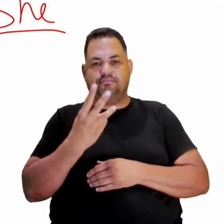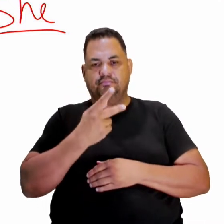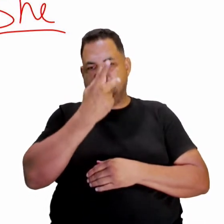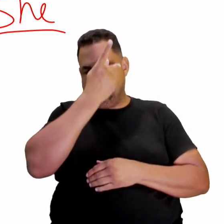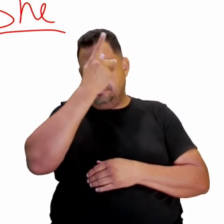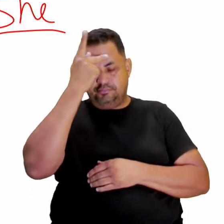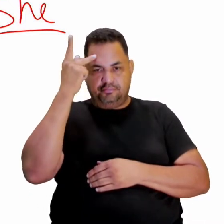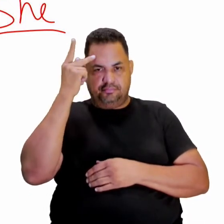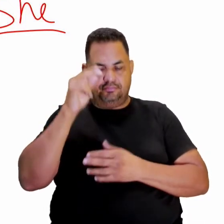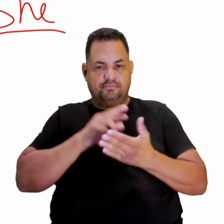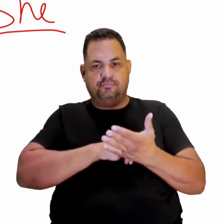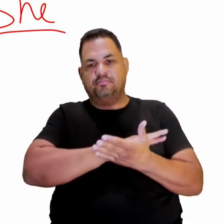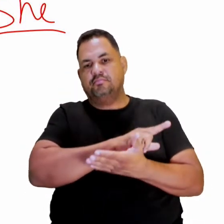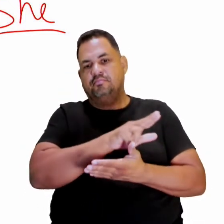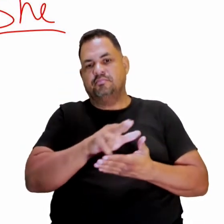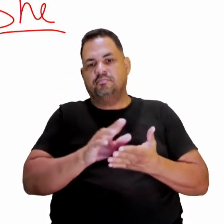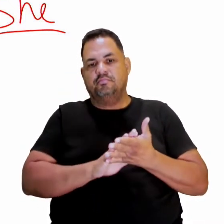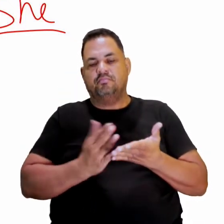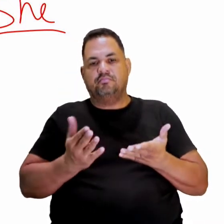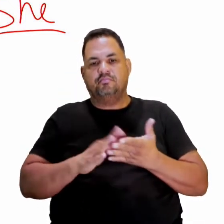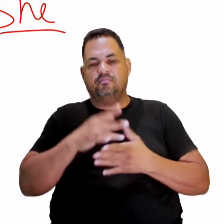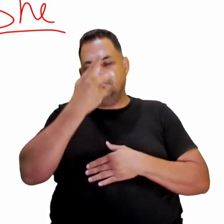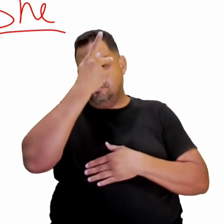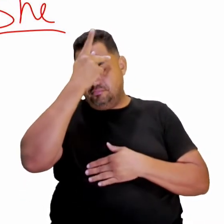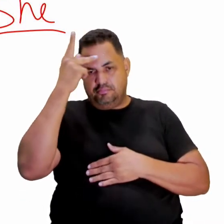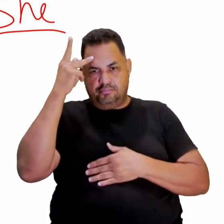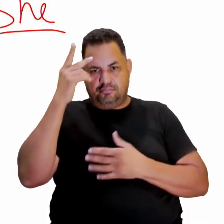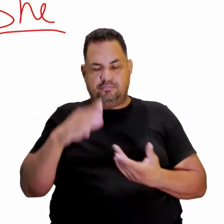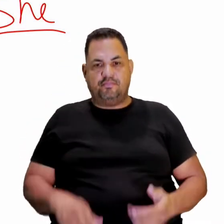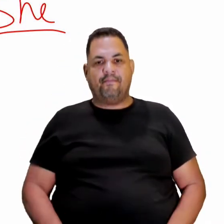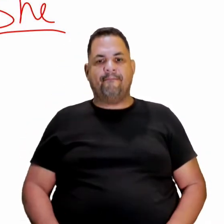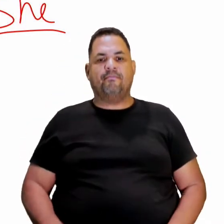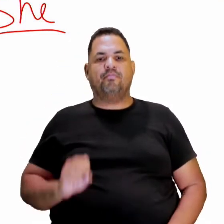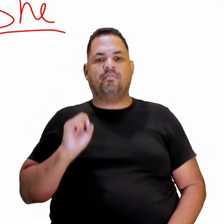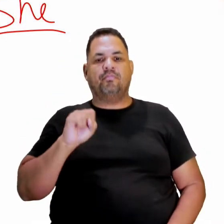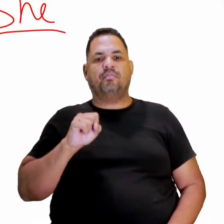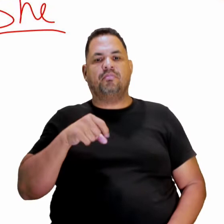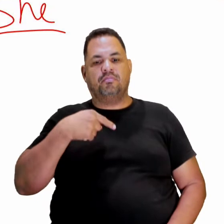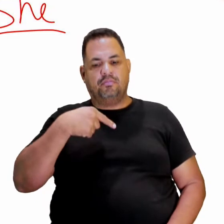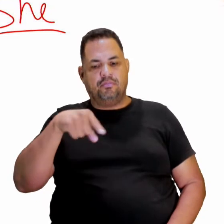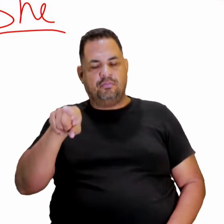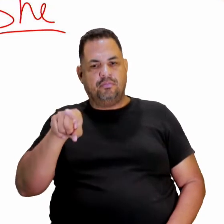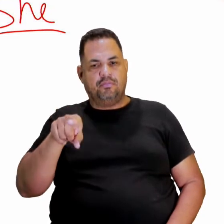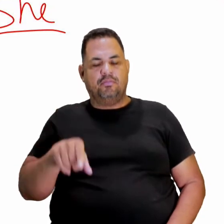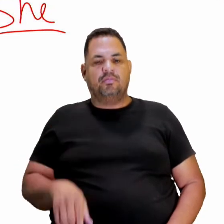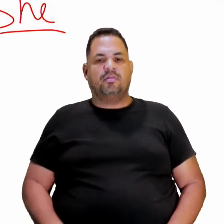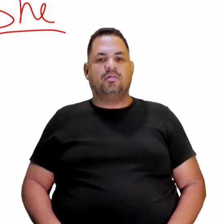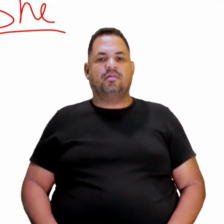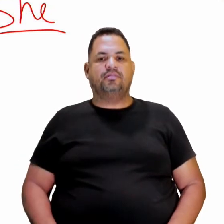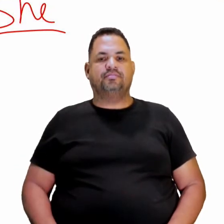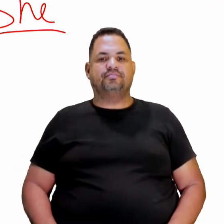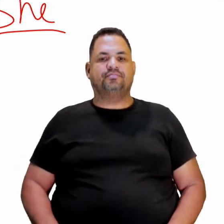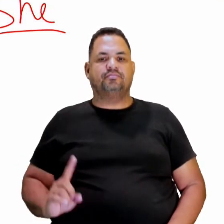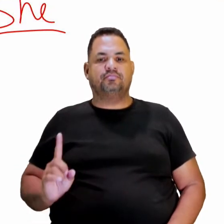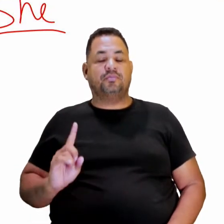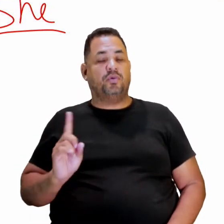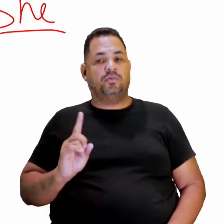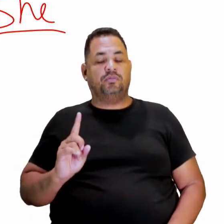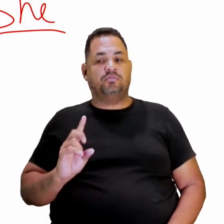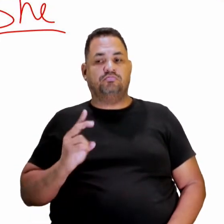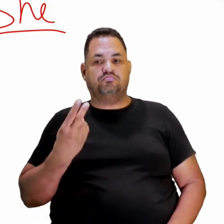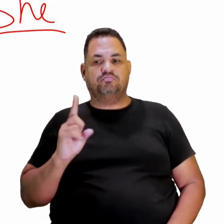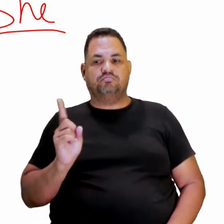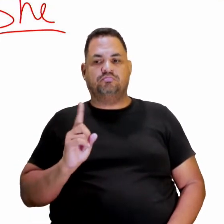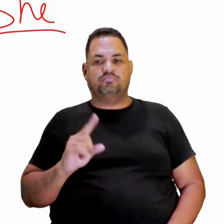caso, mais de uma pessoa. Yes, they did. Sim, eles ou elas foram. No, they didn't. Não, eles ou elas não